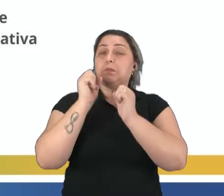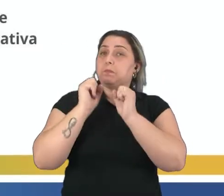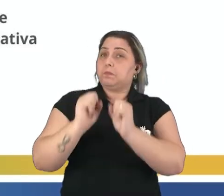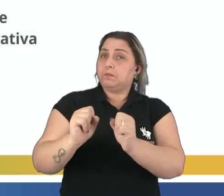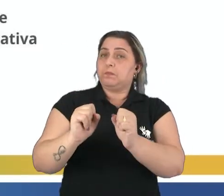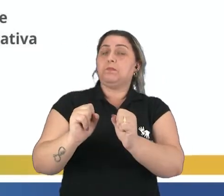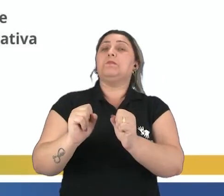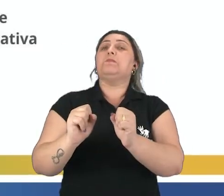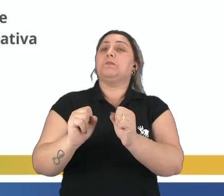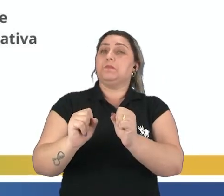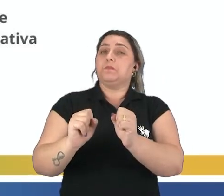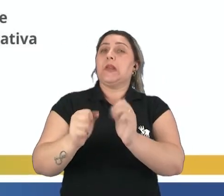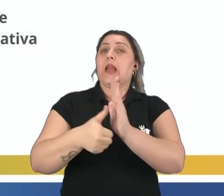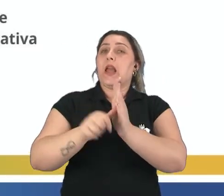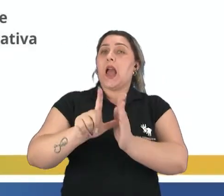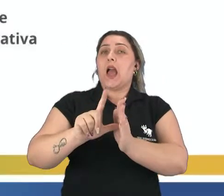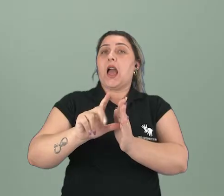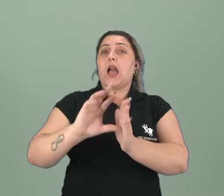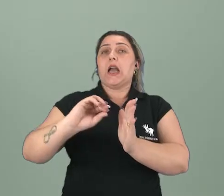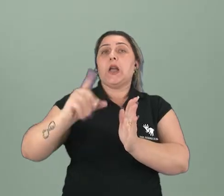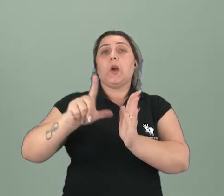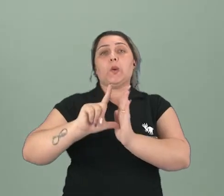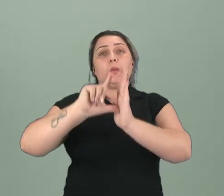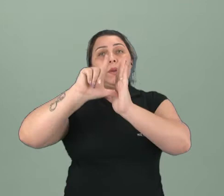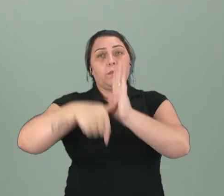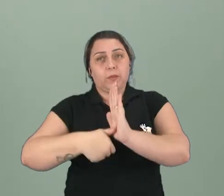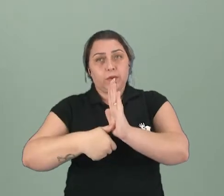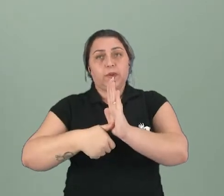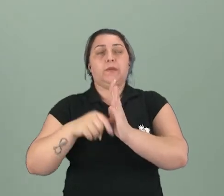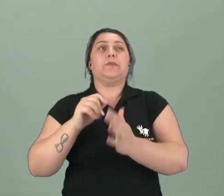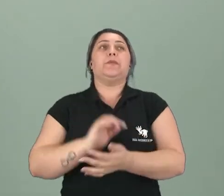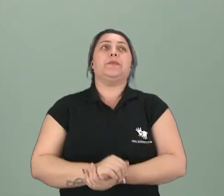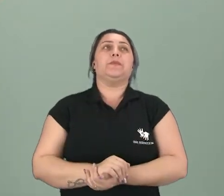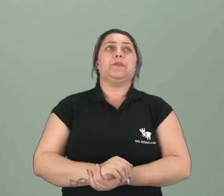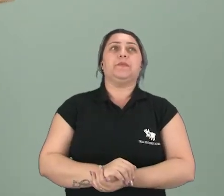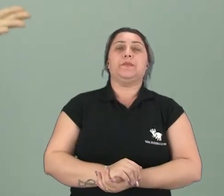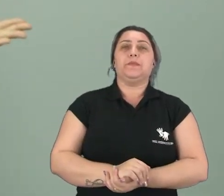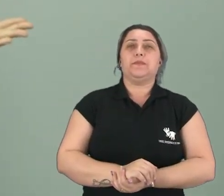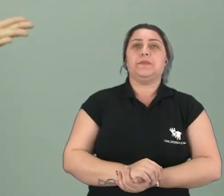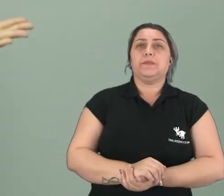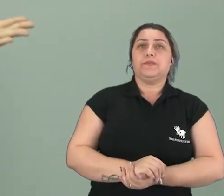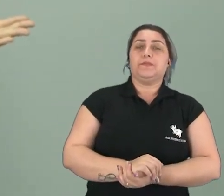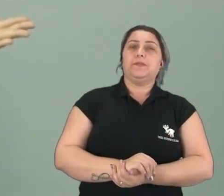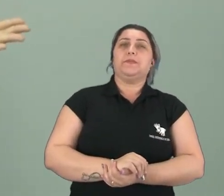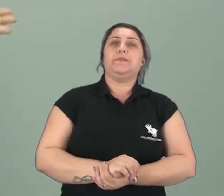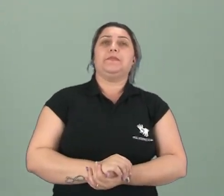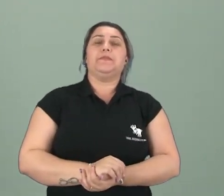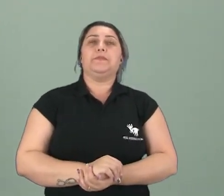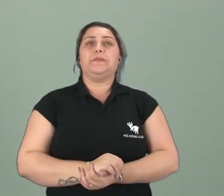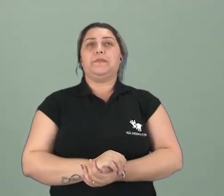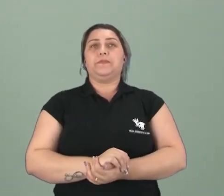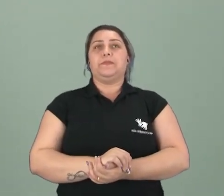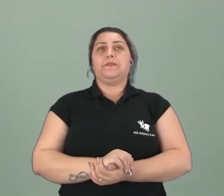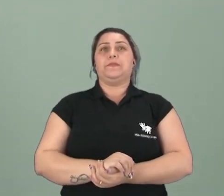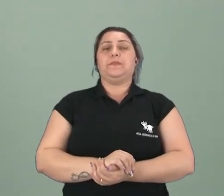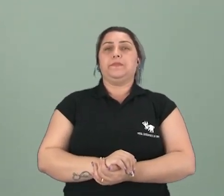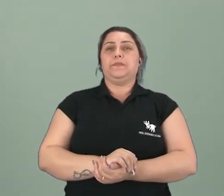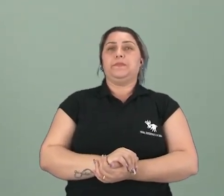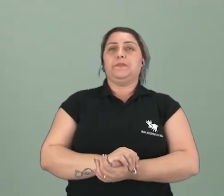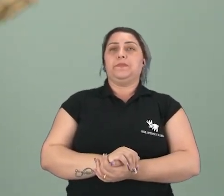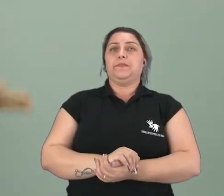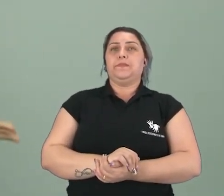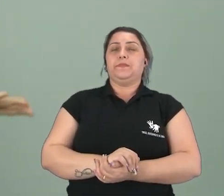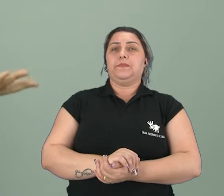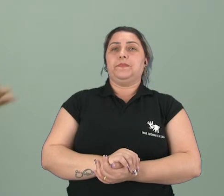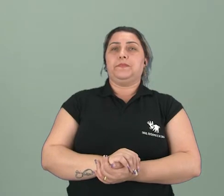ser que passem por esse processo em um período de tempo menor e algumas pode ser que passem aí por um processo de